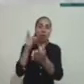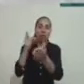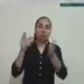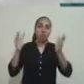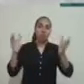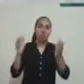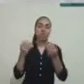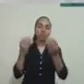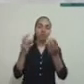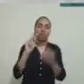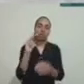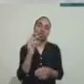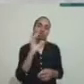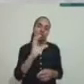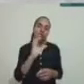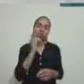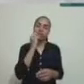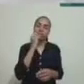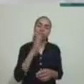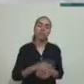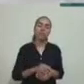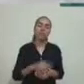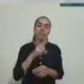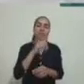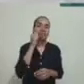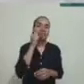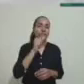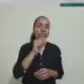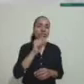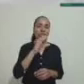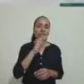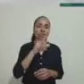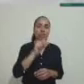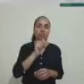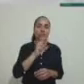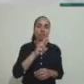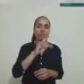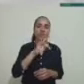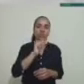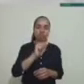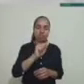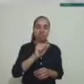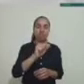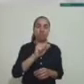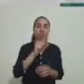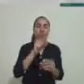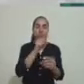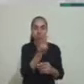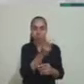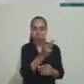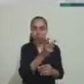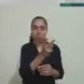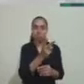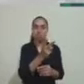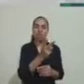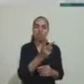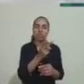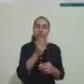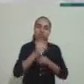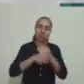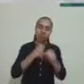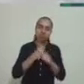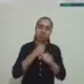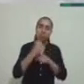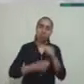HC. Então, boa sorte à Clarita, à professora Clarita, ao Rafael, que todos os anos demonstram o quanto o